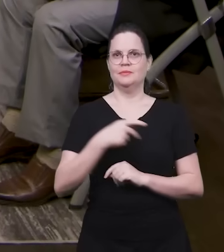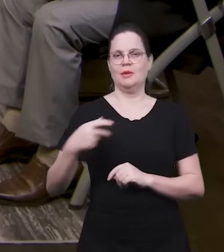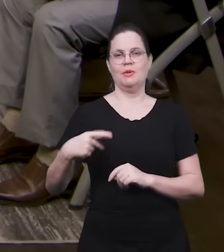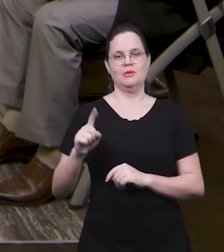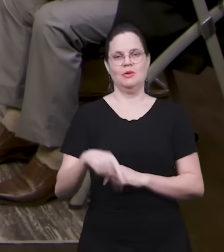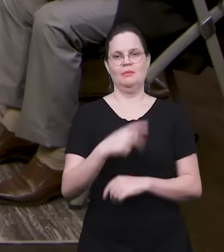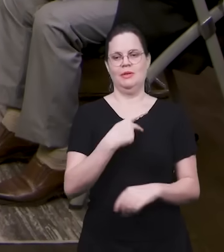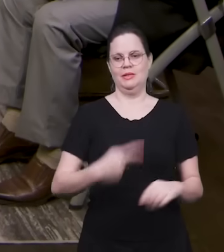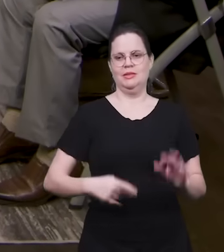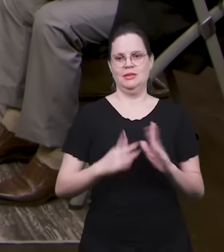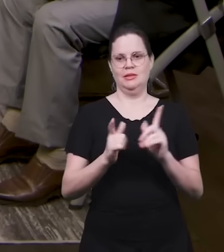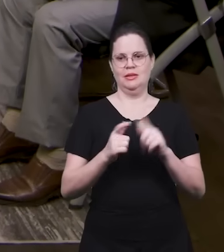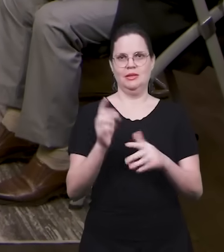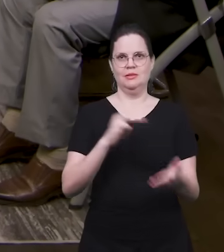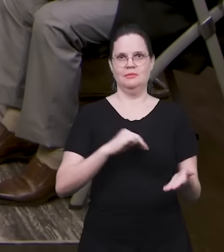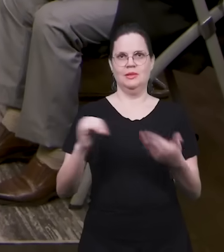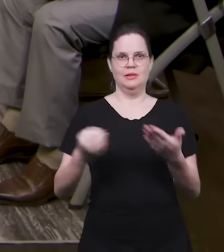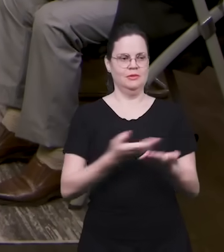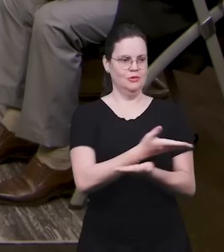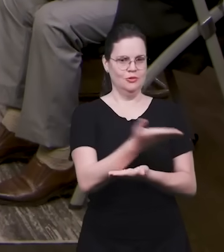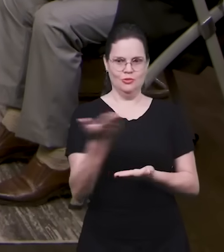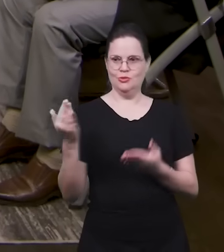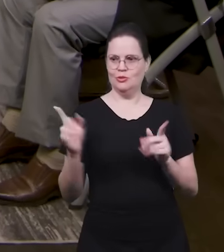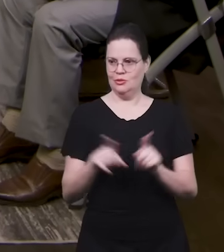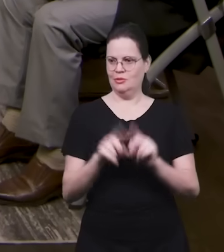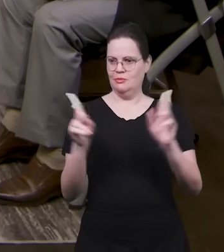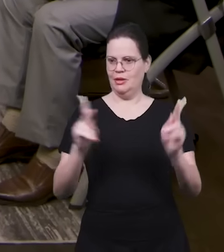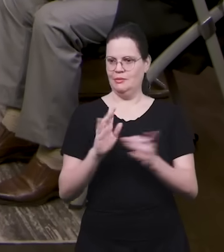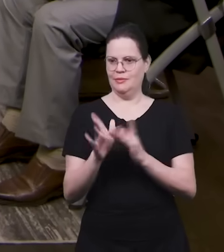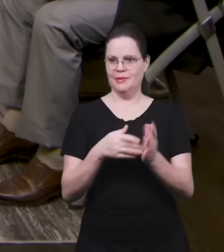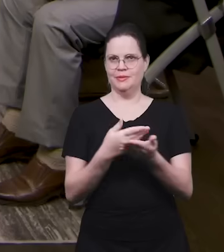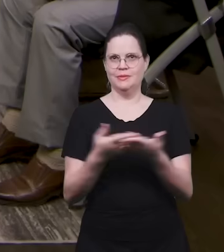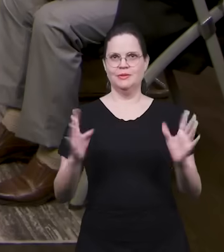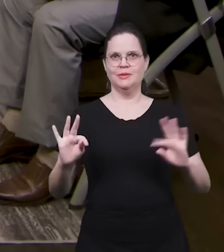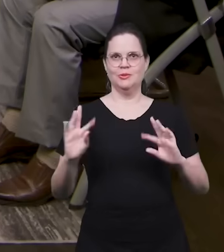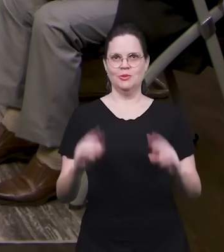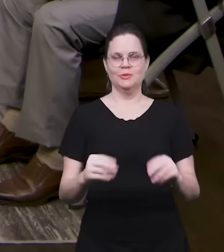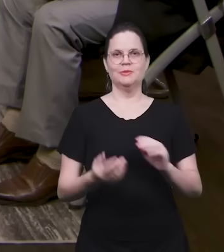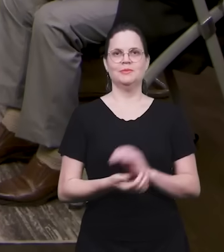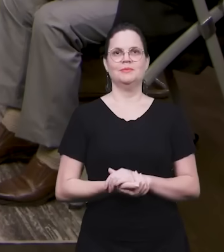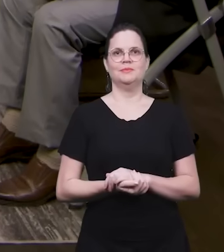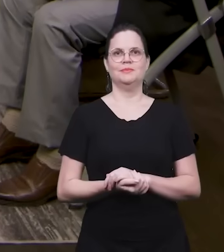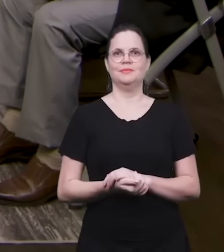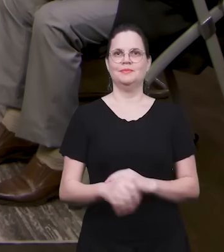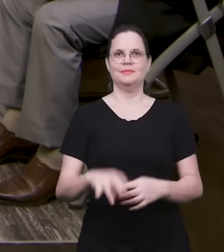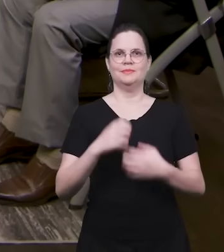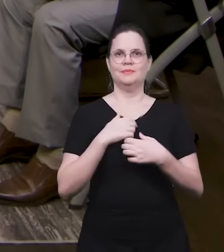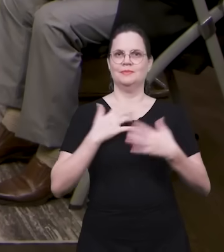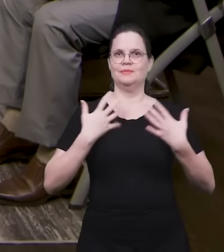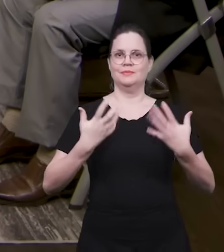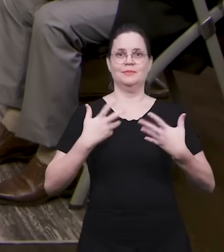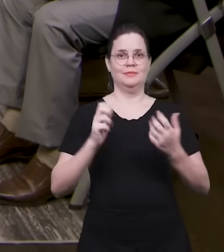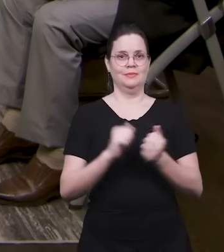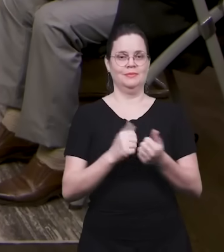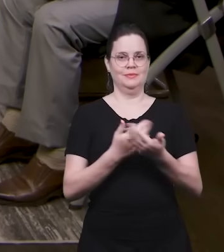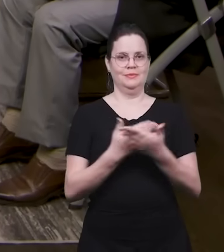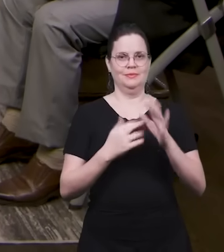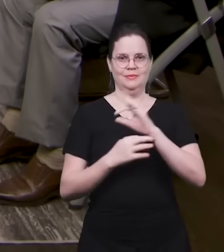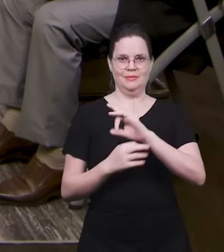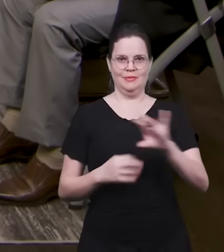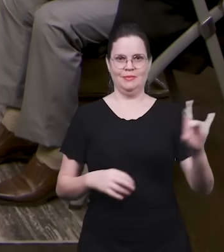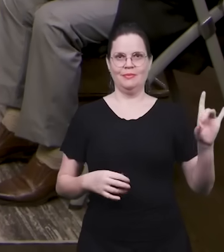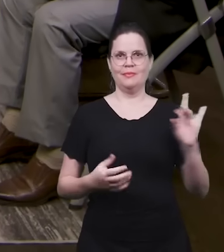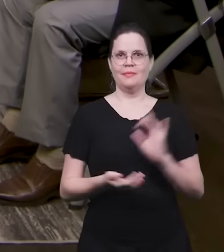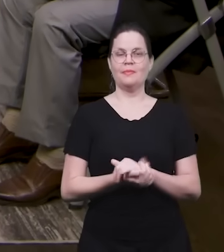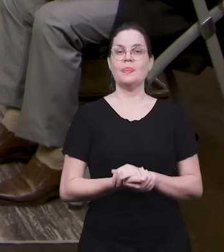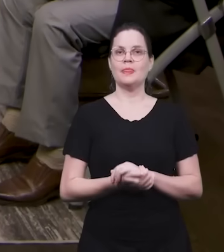Pastor Gedeuti, que é o presidente da Igreja Cristã Maranata, e os demais companheiros aqui, a paz do Senhor a todos. É uma alegria estarmos juntos aqui mais uma vez.